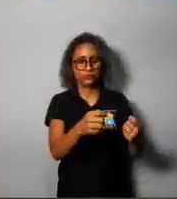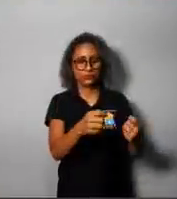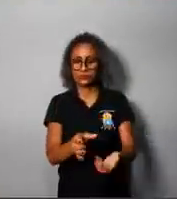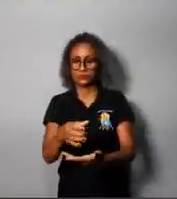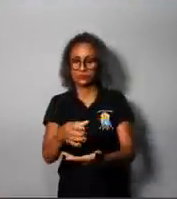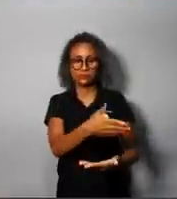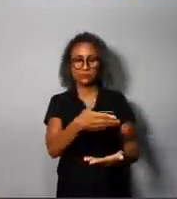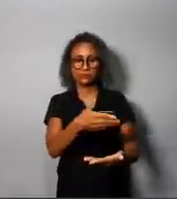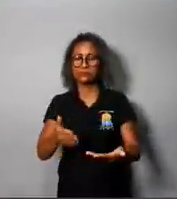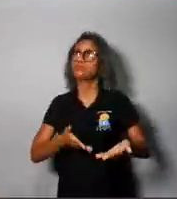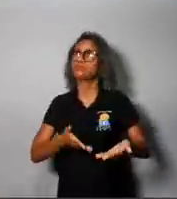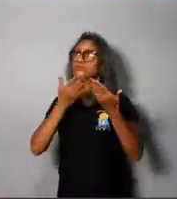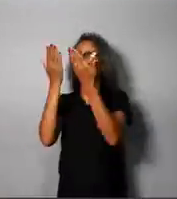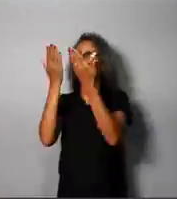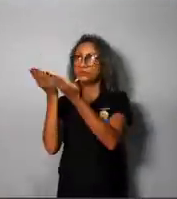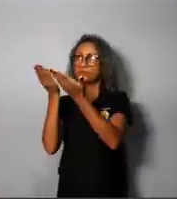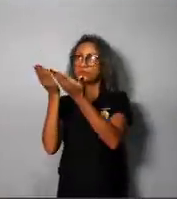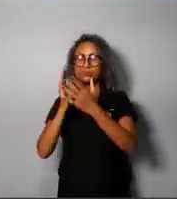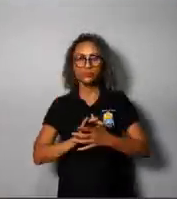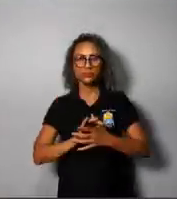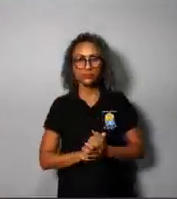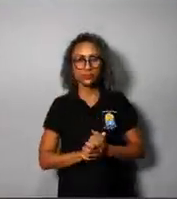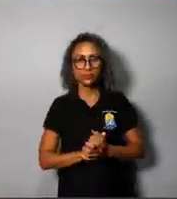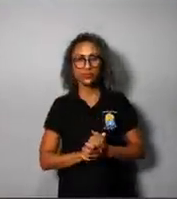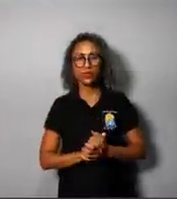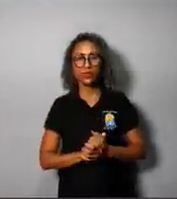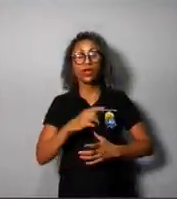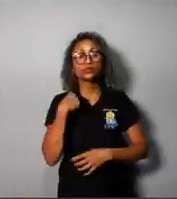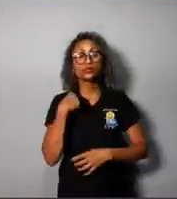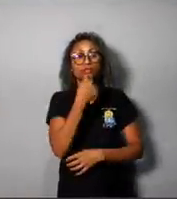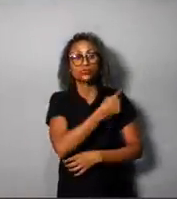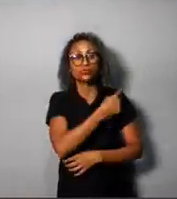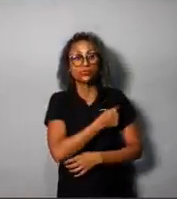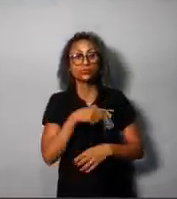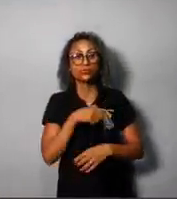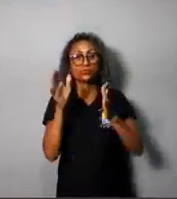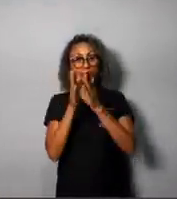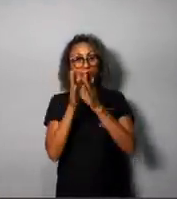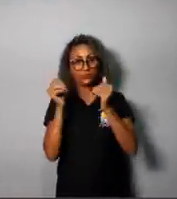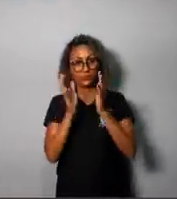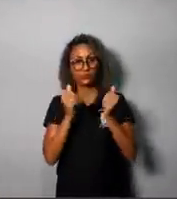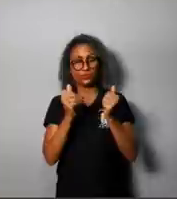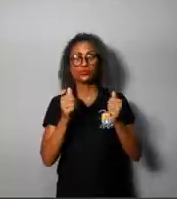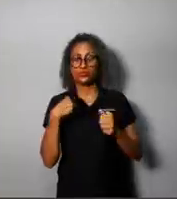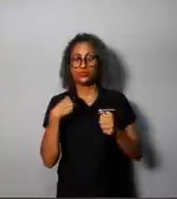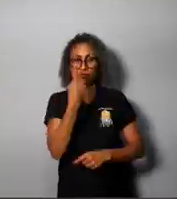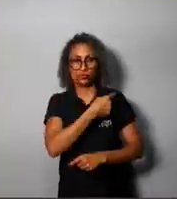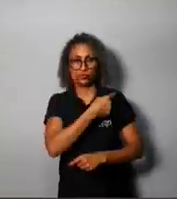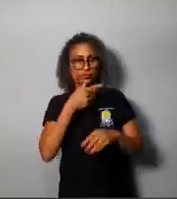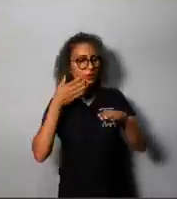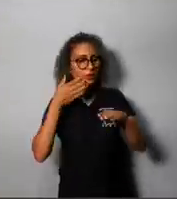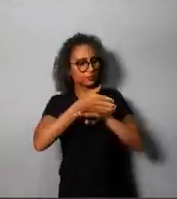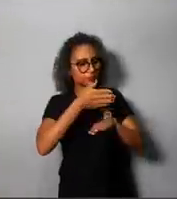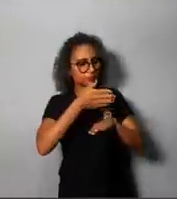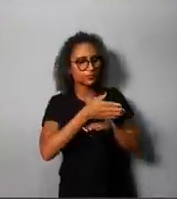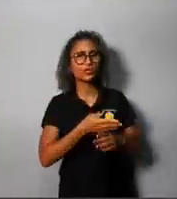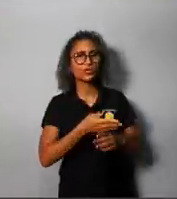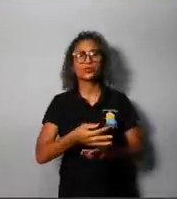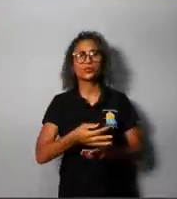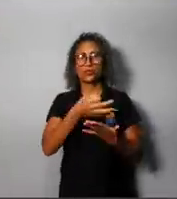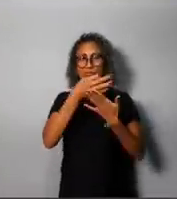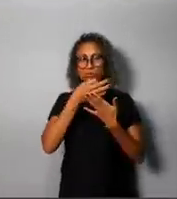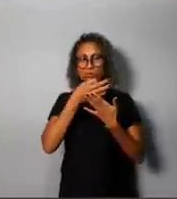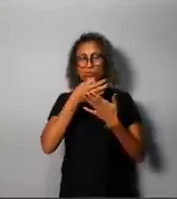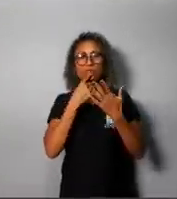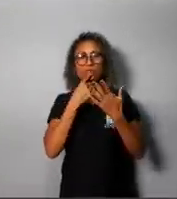suplicamos que, participando do corpo e sangue de Cristo, sejamos reunidos pelo